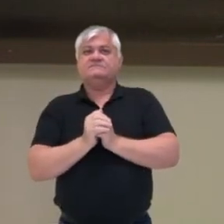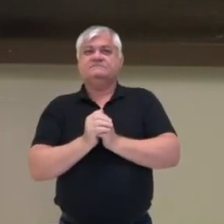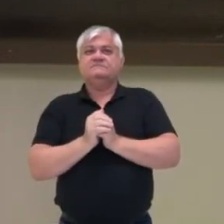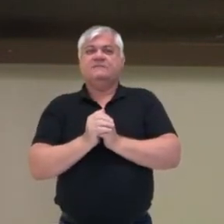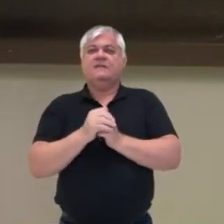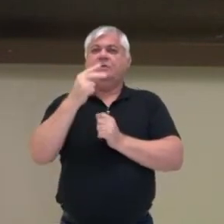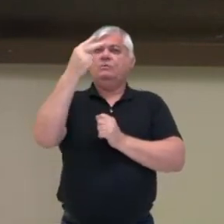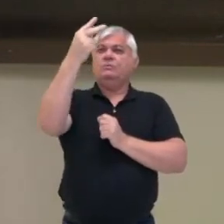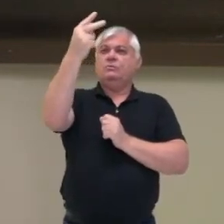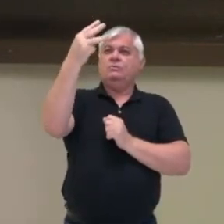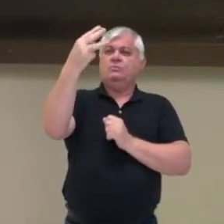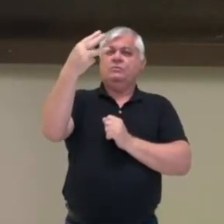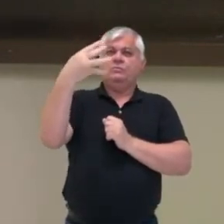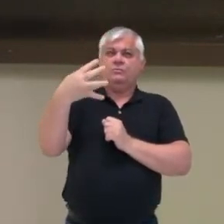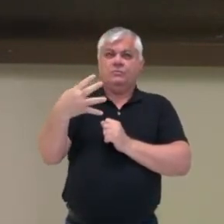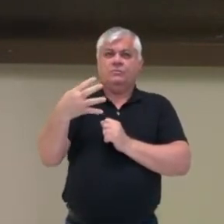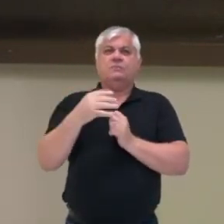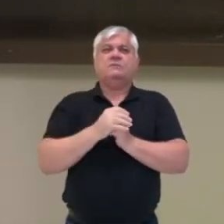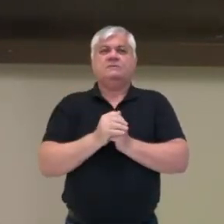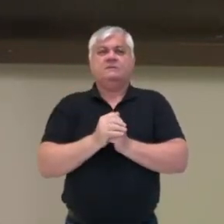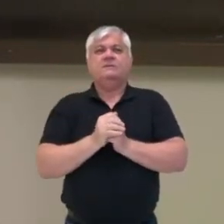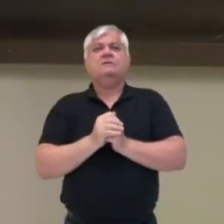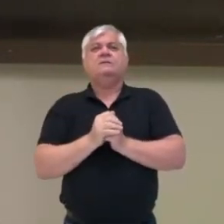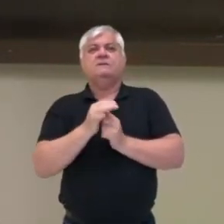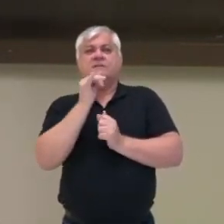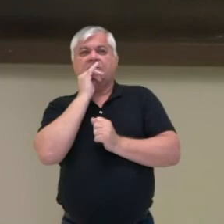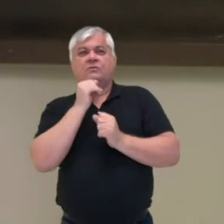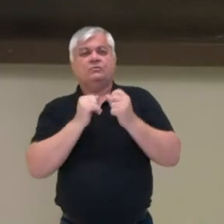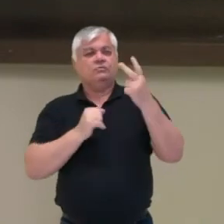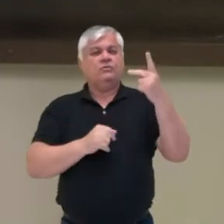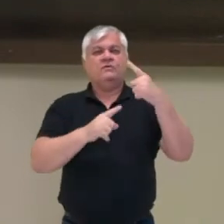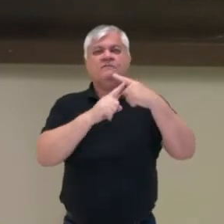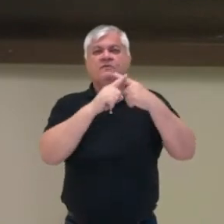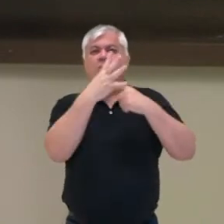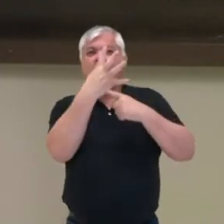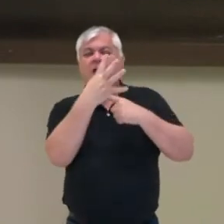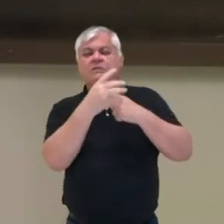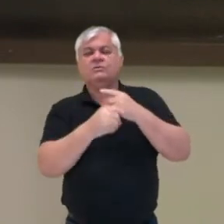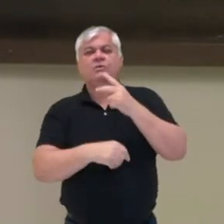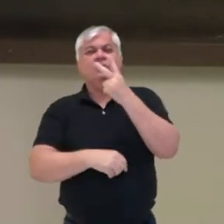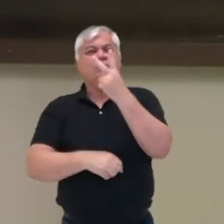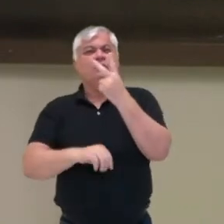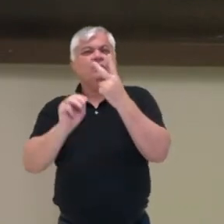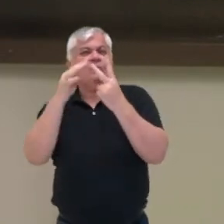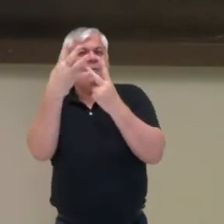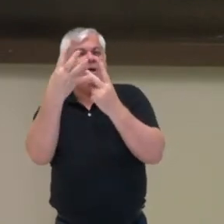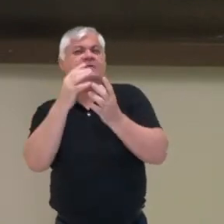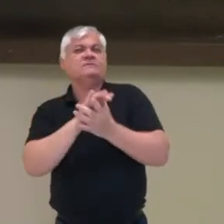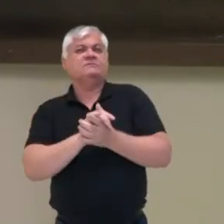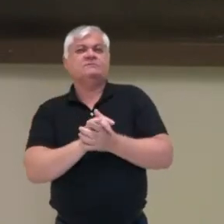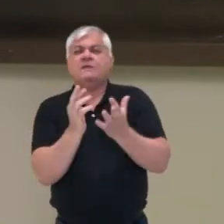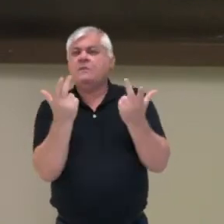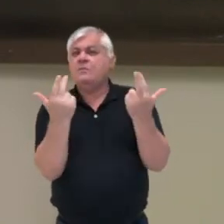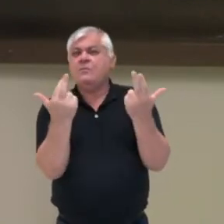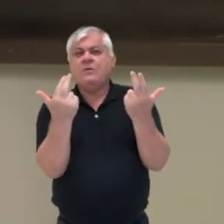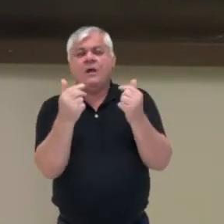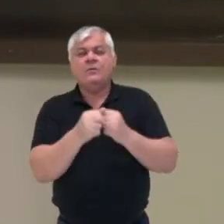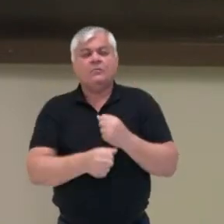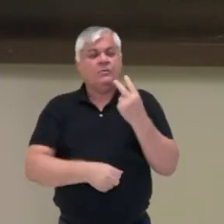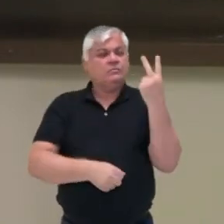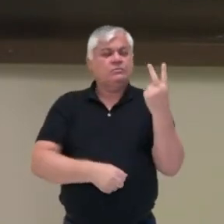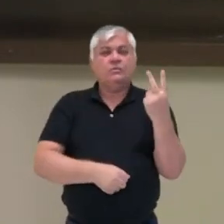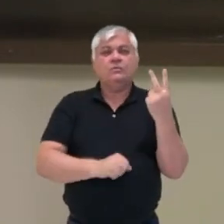elementos 2. A segunda vez, 2 elevado na 4, 2 elevado na 4. Mesmo índice e